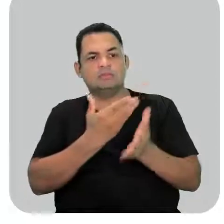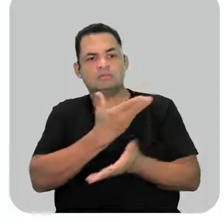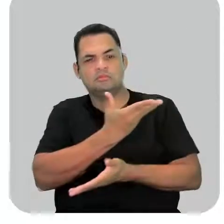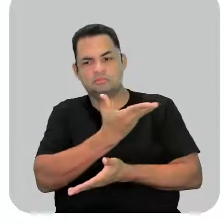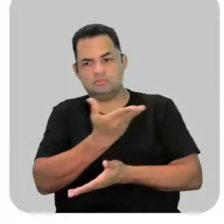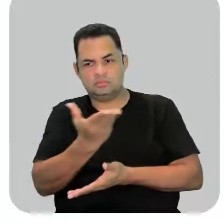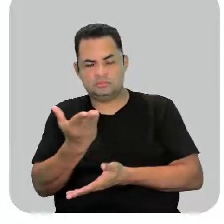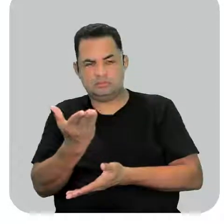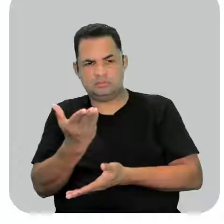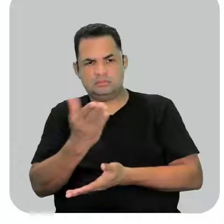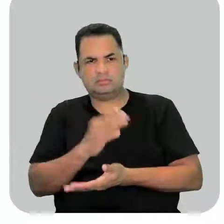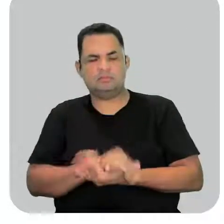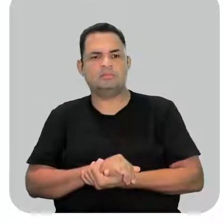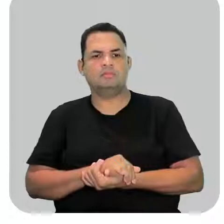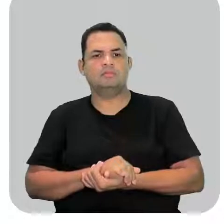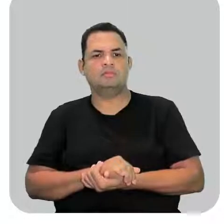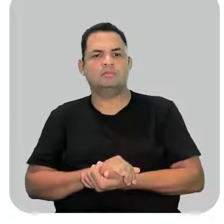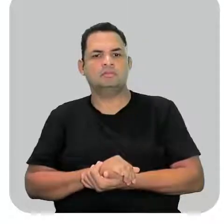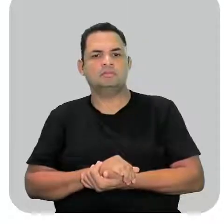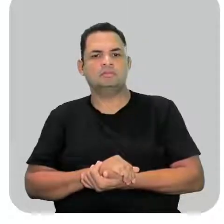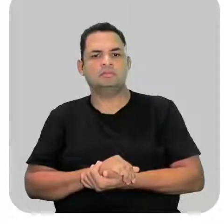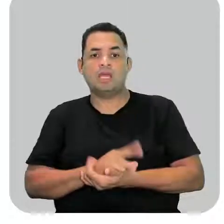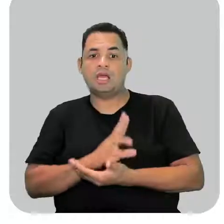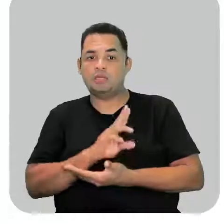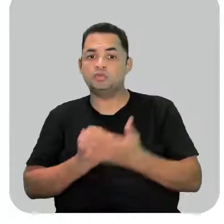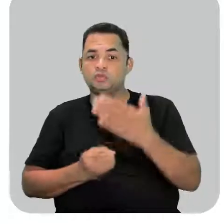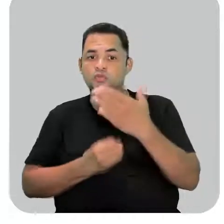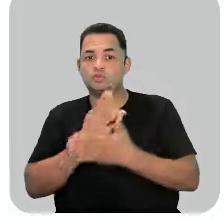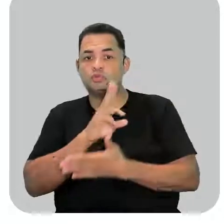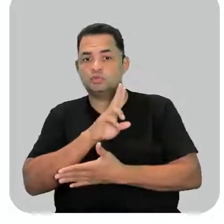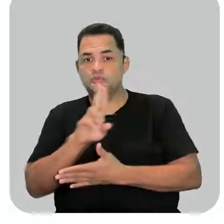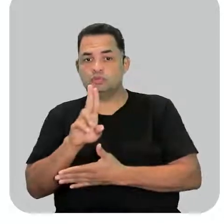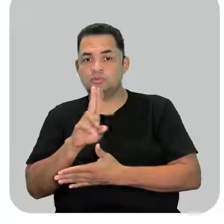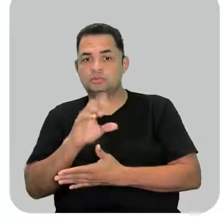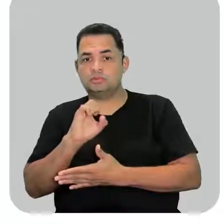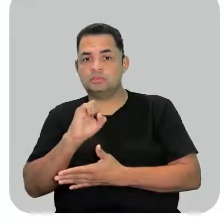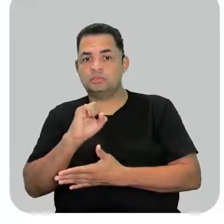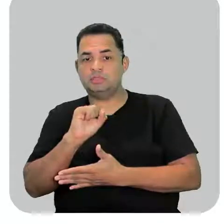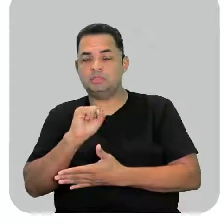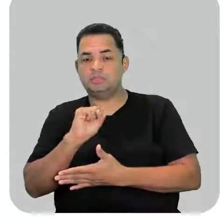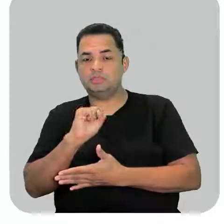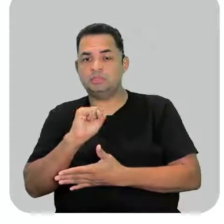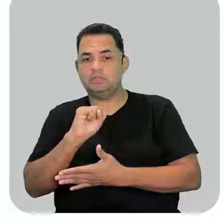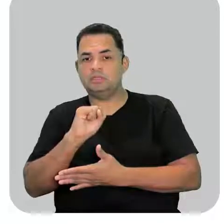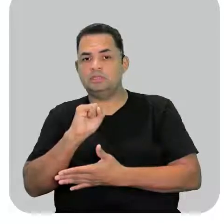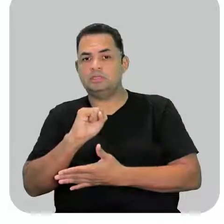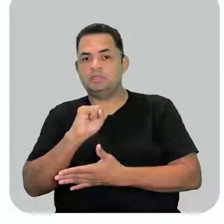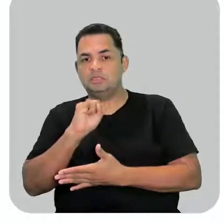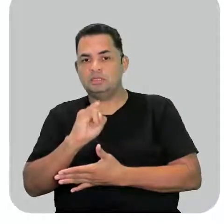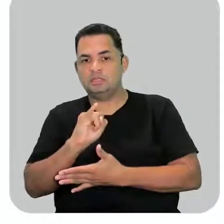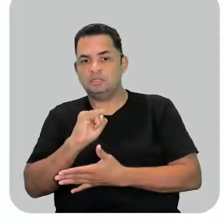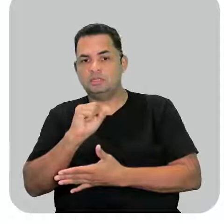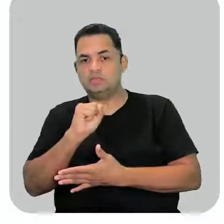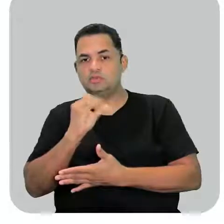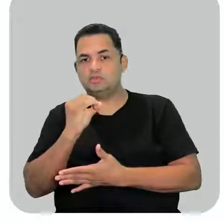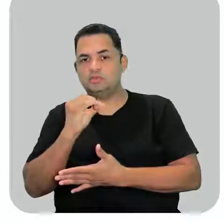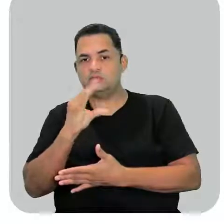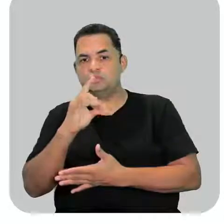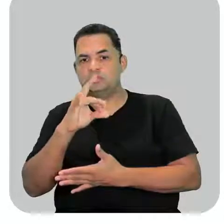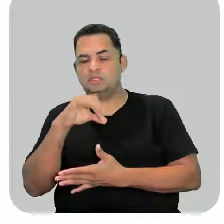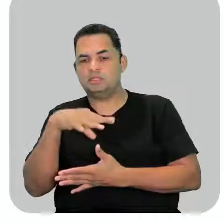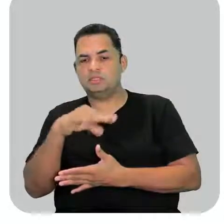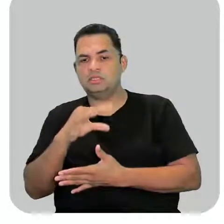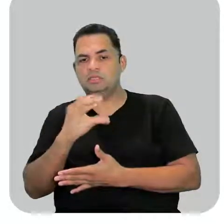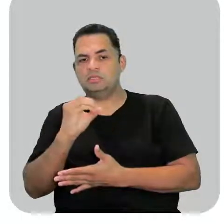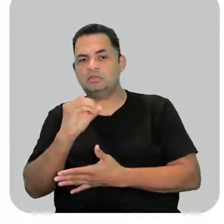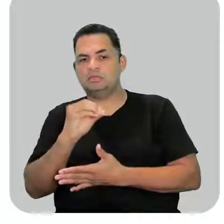ó. Vindo daí os seus nomes de isocianetos. As isonitrilas